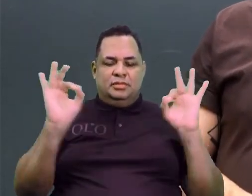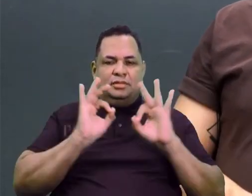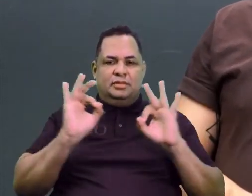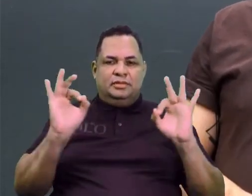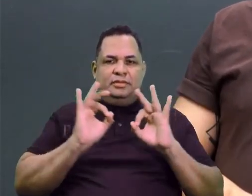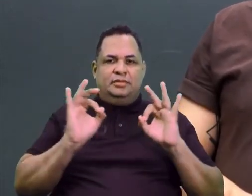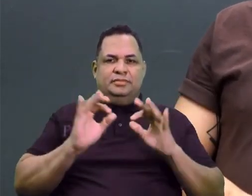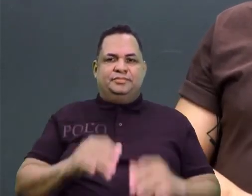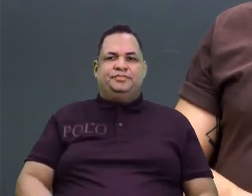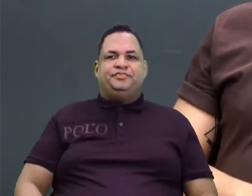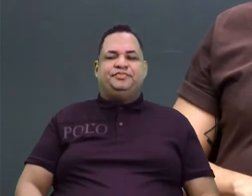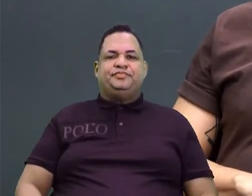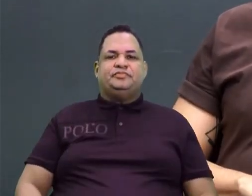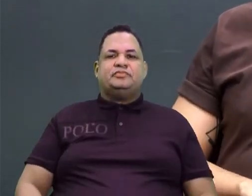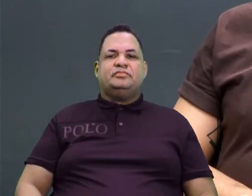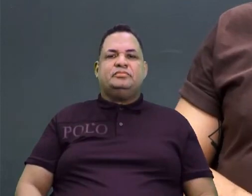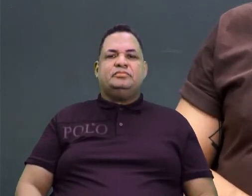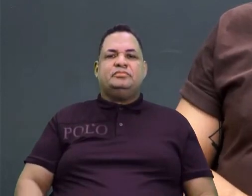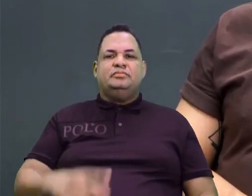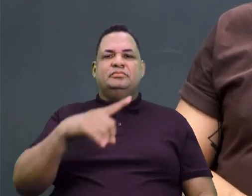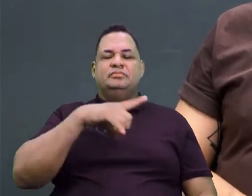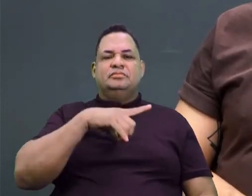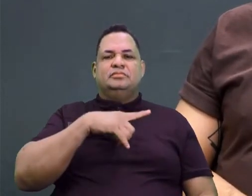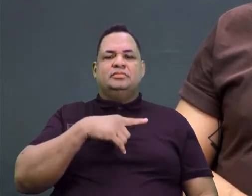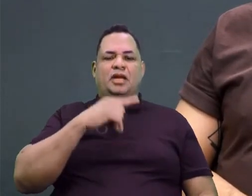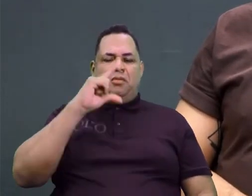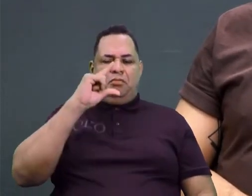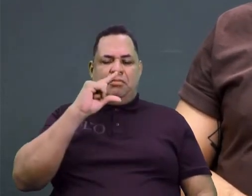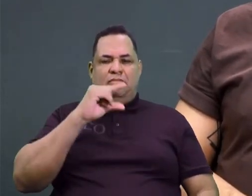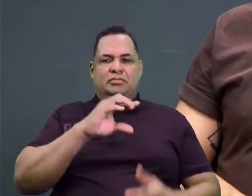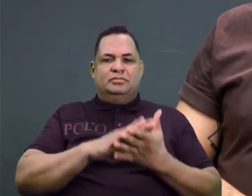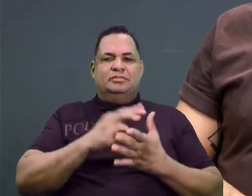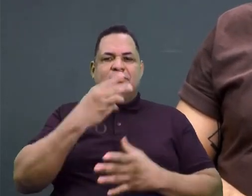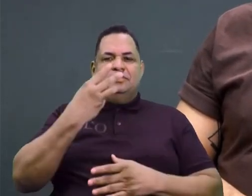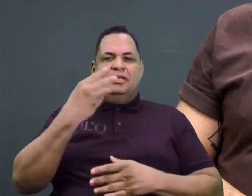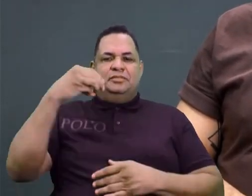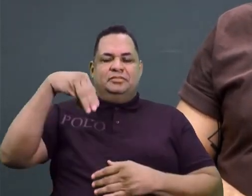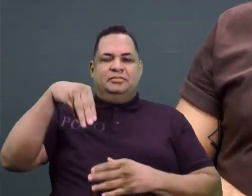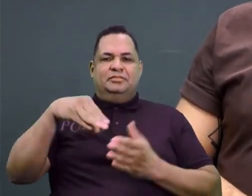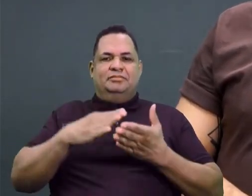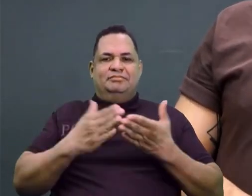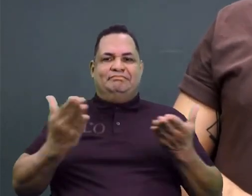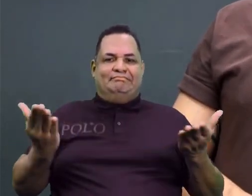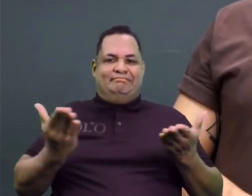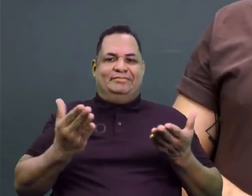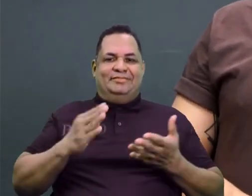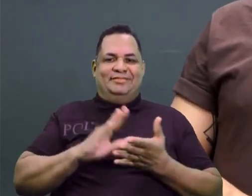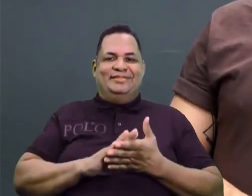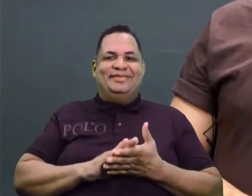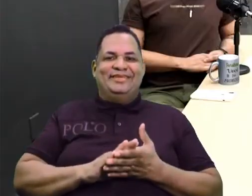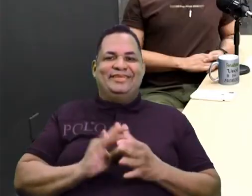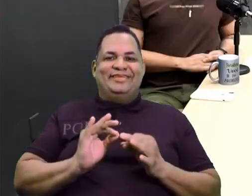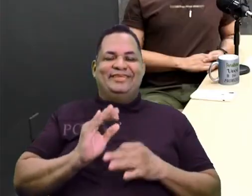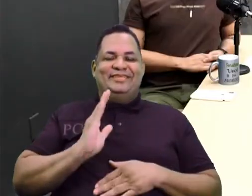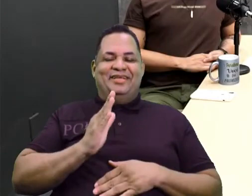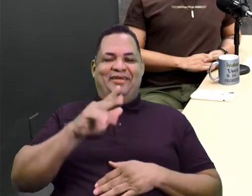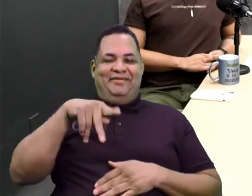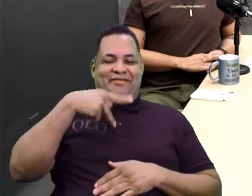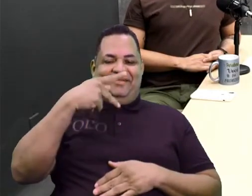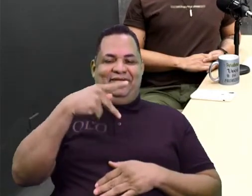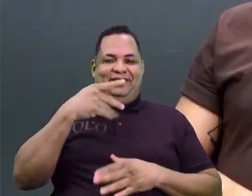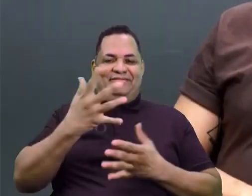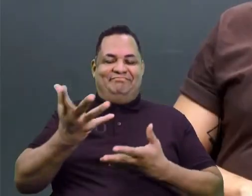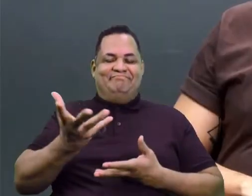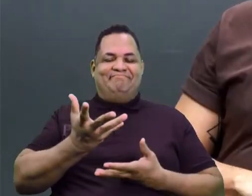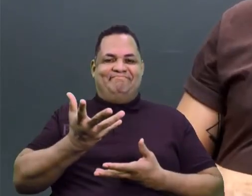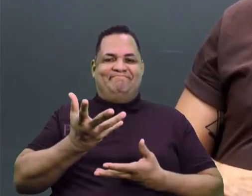então. Nós temos pouquíssimos minutos, apenas 3 minutos agora. Eu falei tudo isso. A senhora já falou um pouquinho. Eu